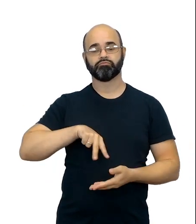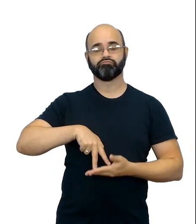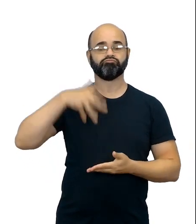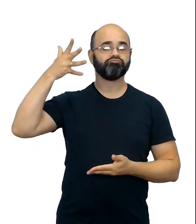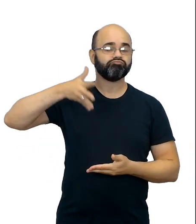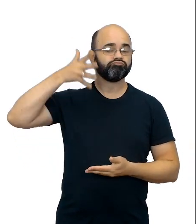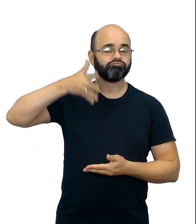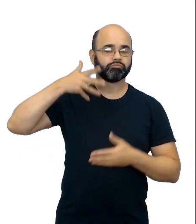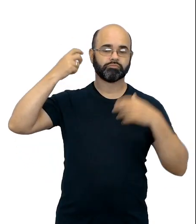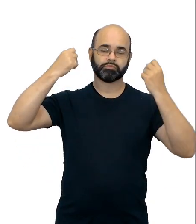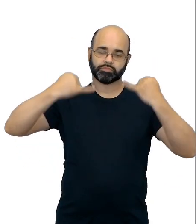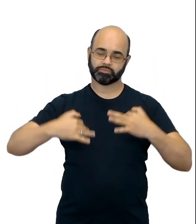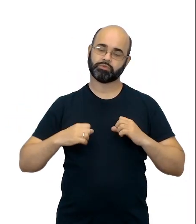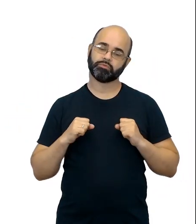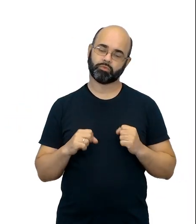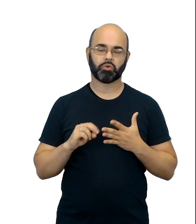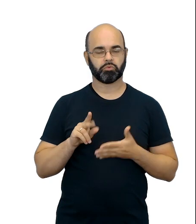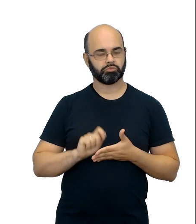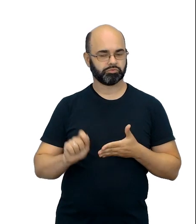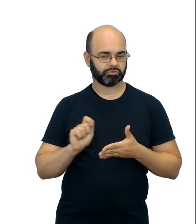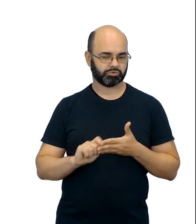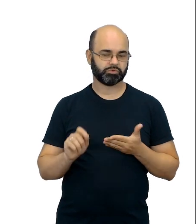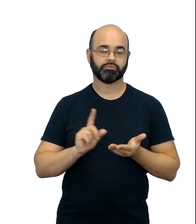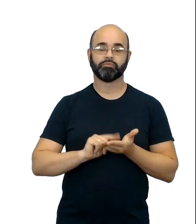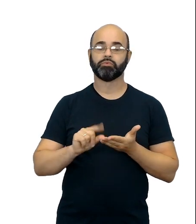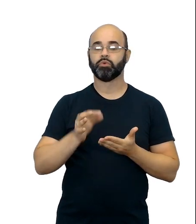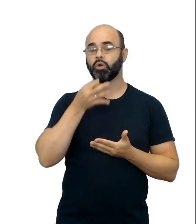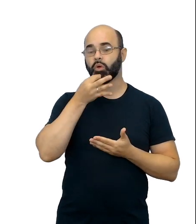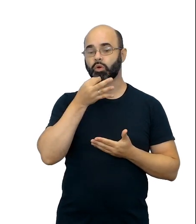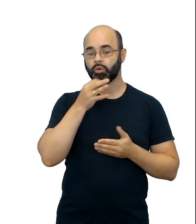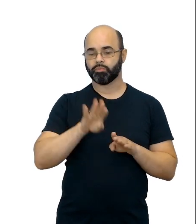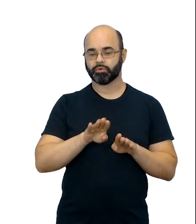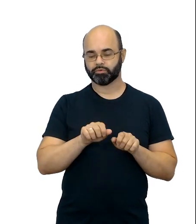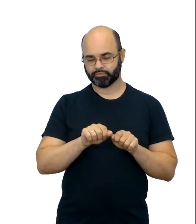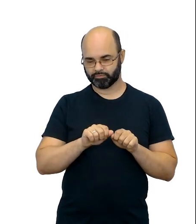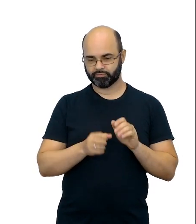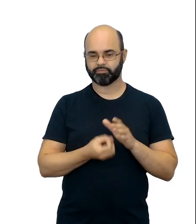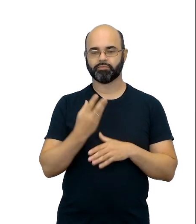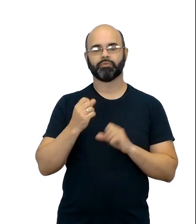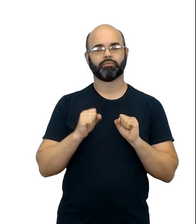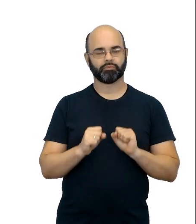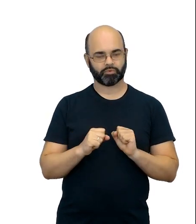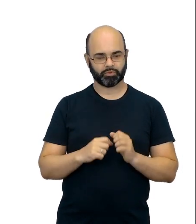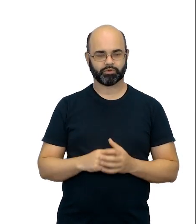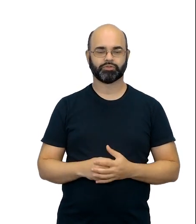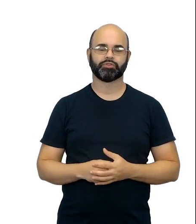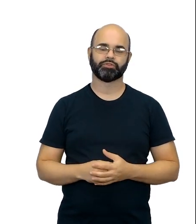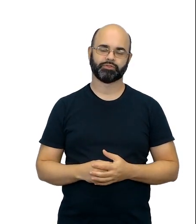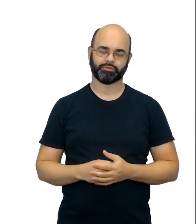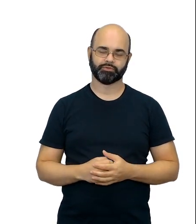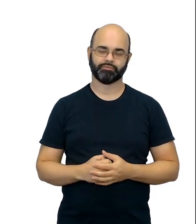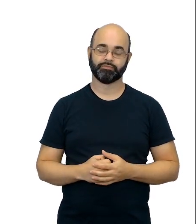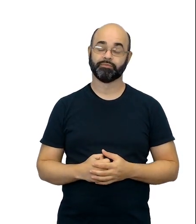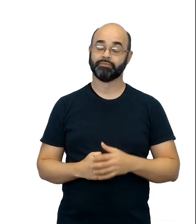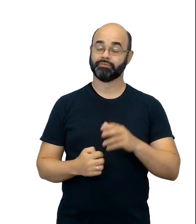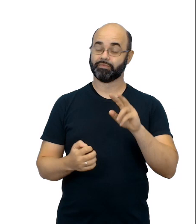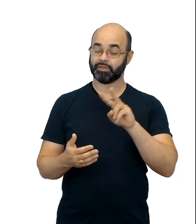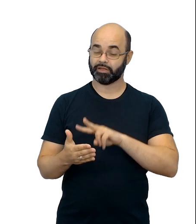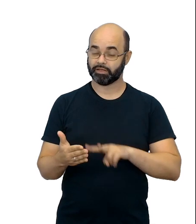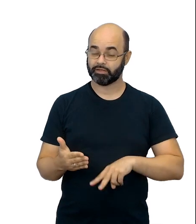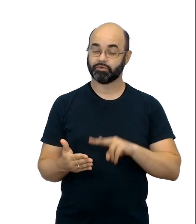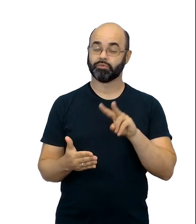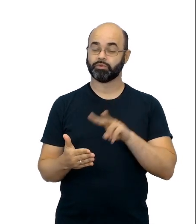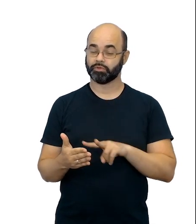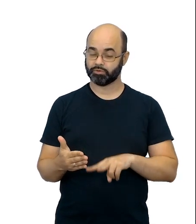escrita, a construção de artigos de opinião também, tomando-se por base muitas leituras sobre